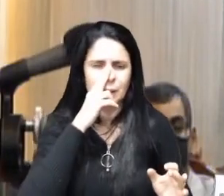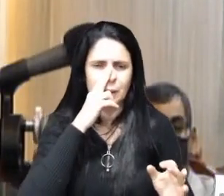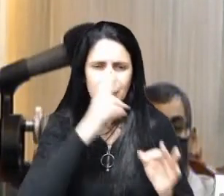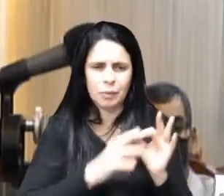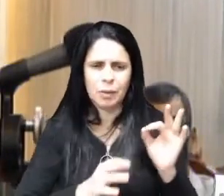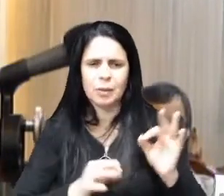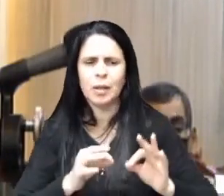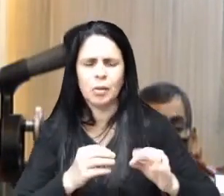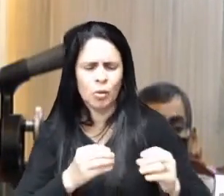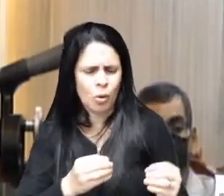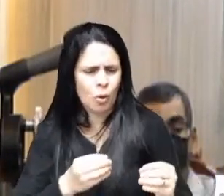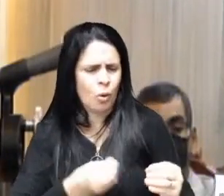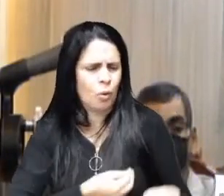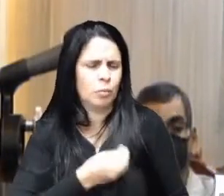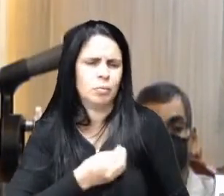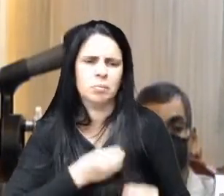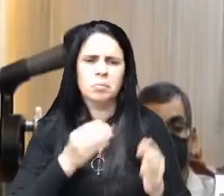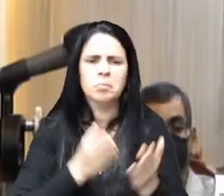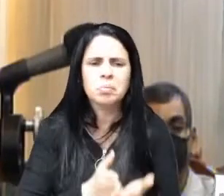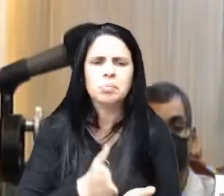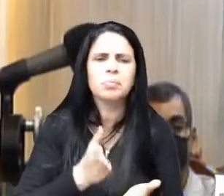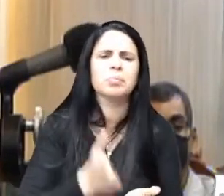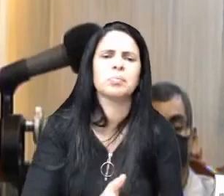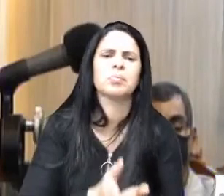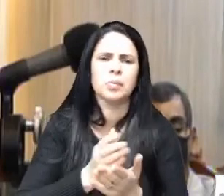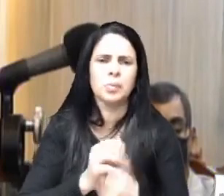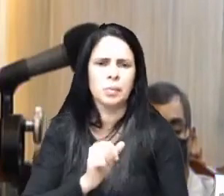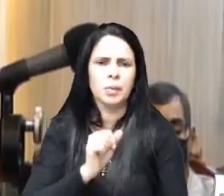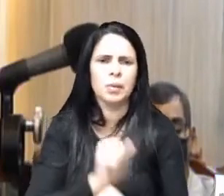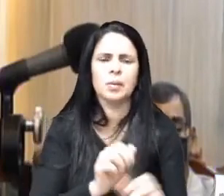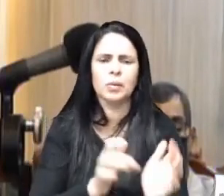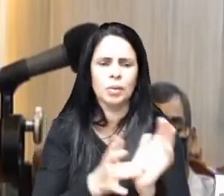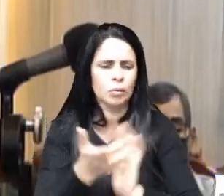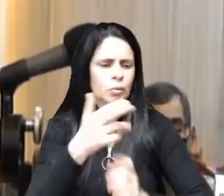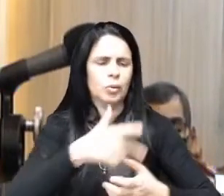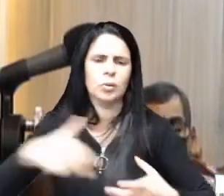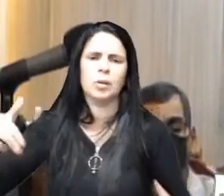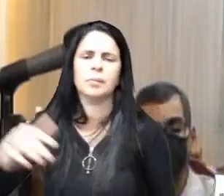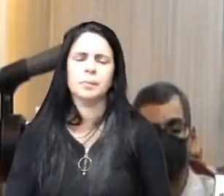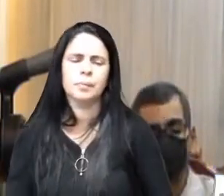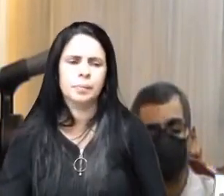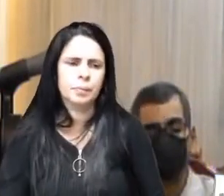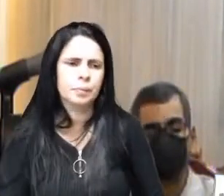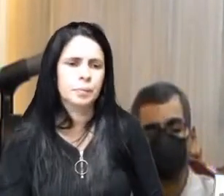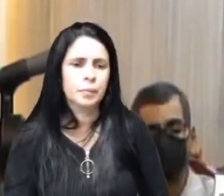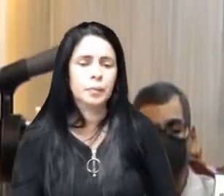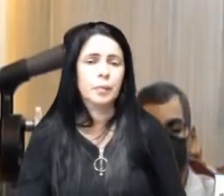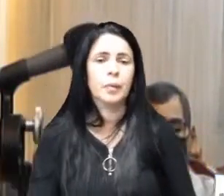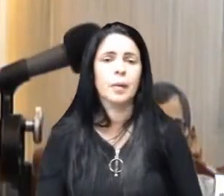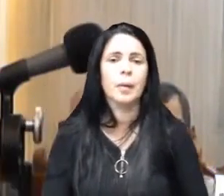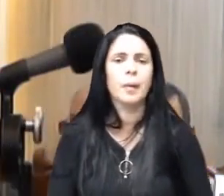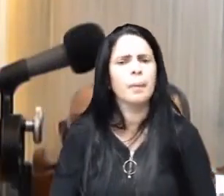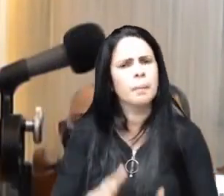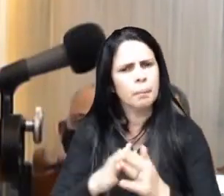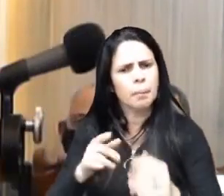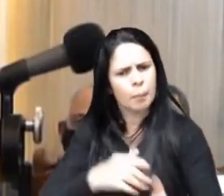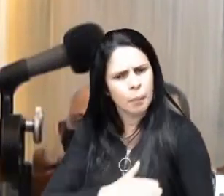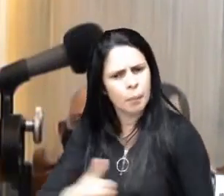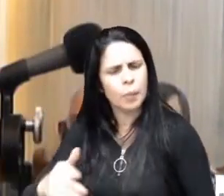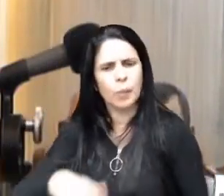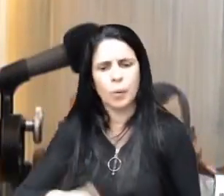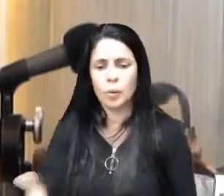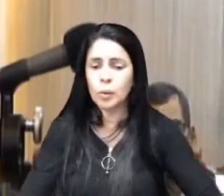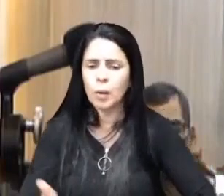Quem quer pedir a chuva? Zacarias diz: pedi a chuva. A partir de hoje, peça essa